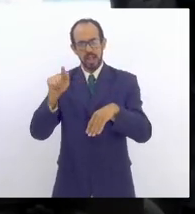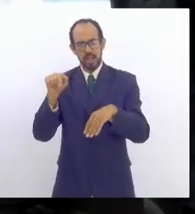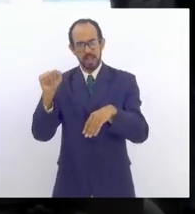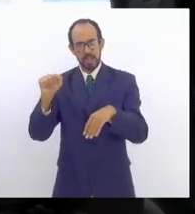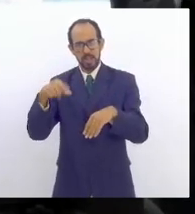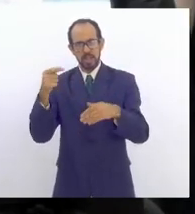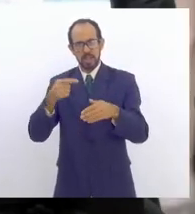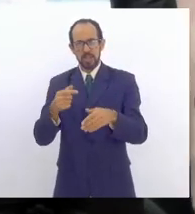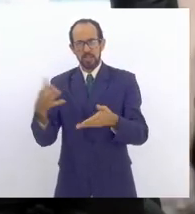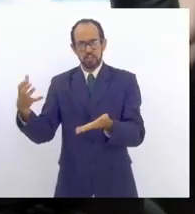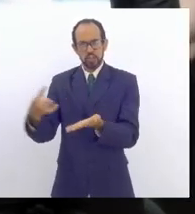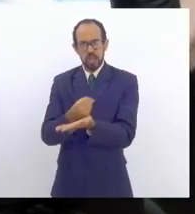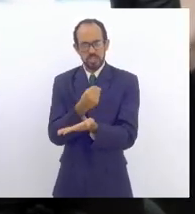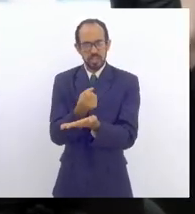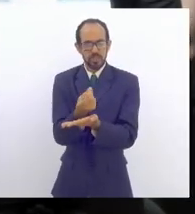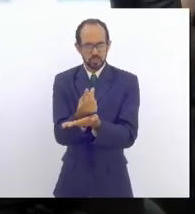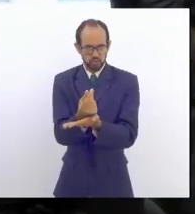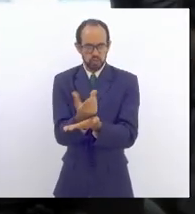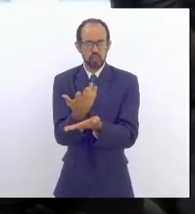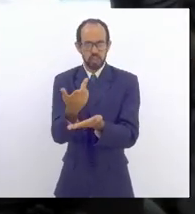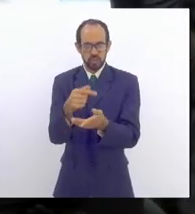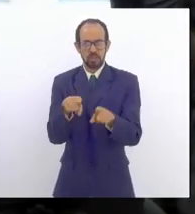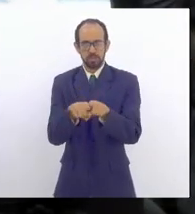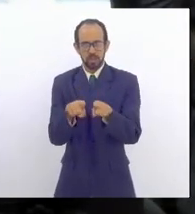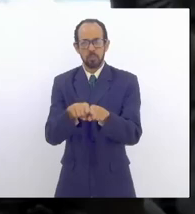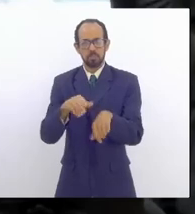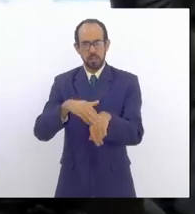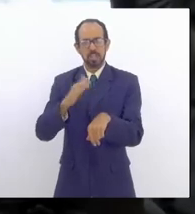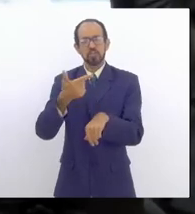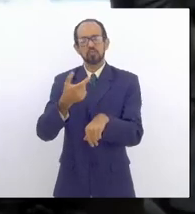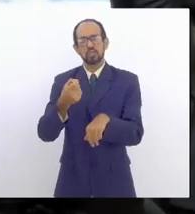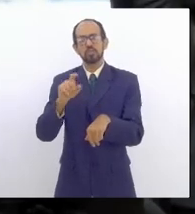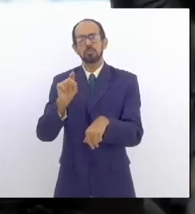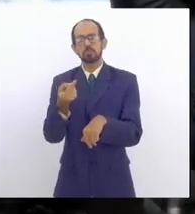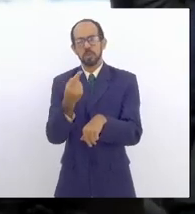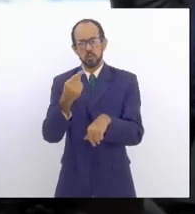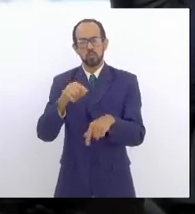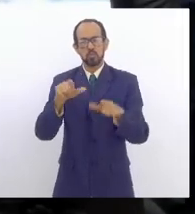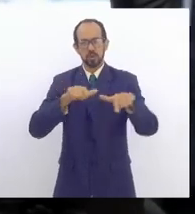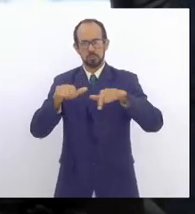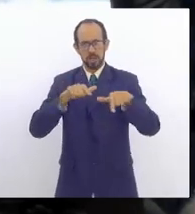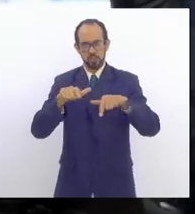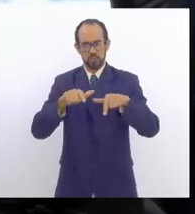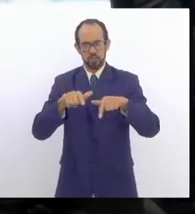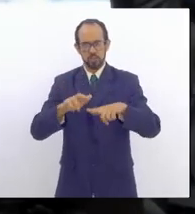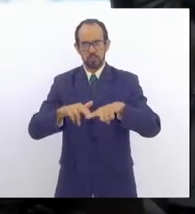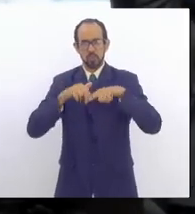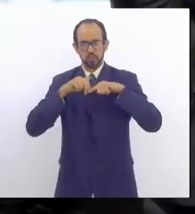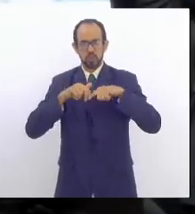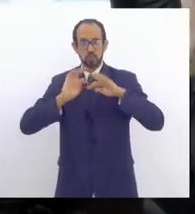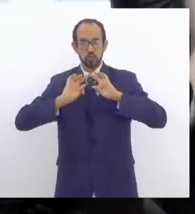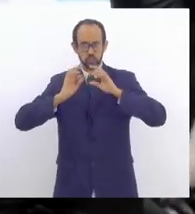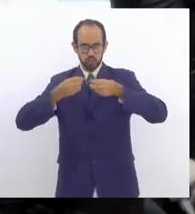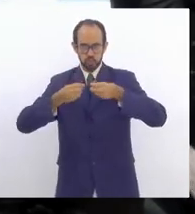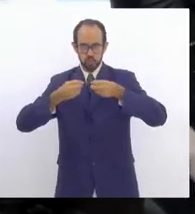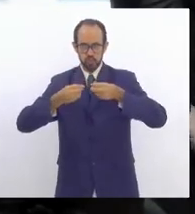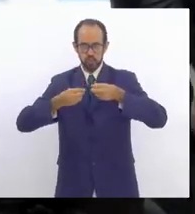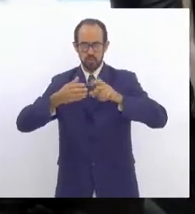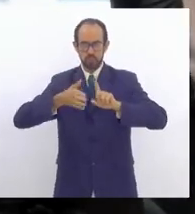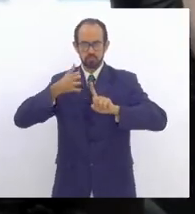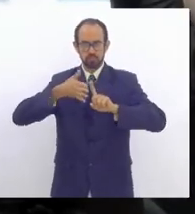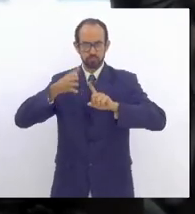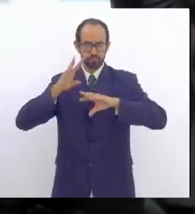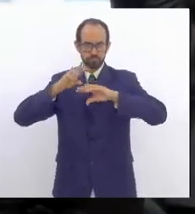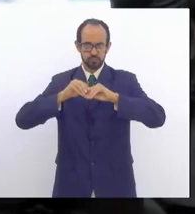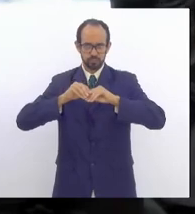e com potencial de gerar mais de 20 mil empregos. Por isso tudo, governador, vou apressar aqui o meu discurso, porque daqui a pouco